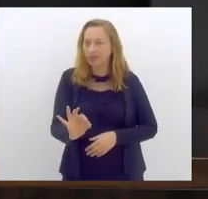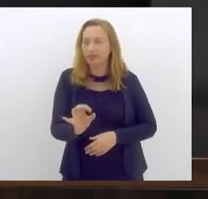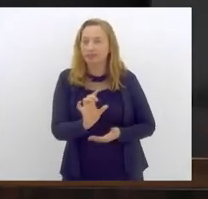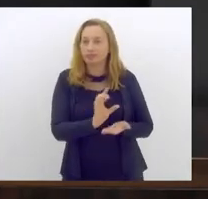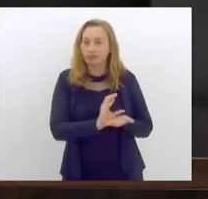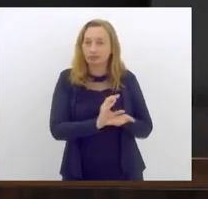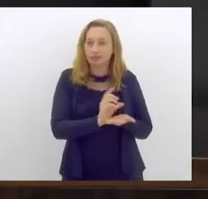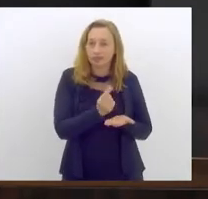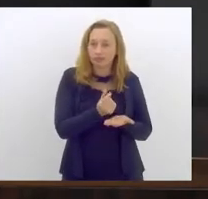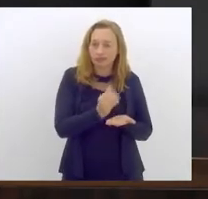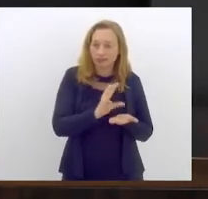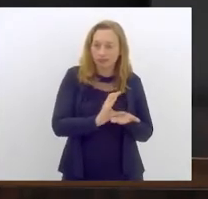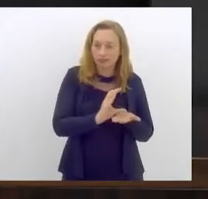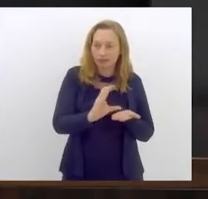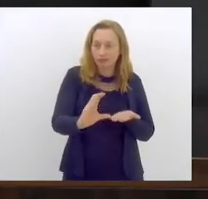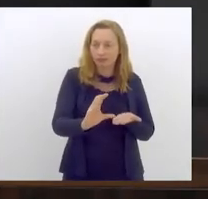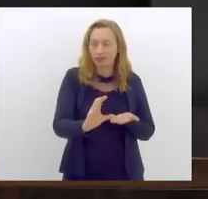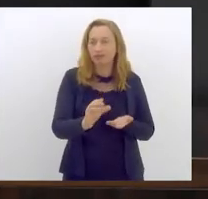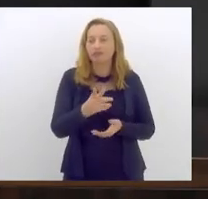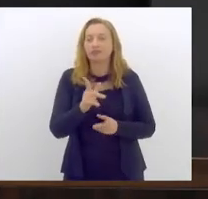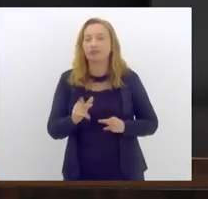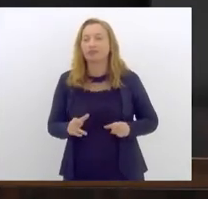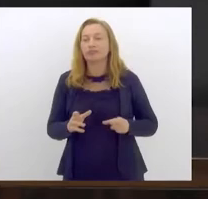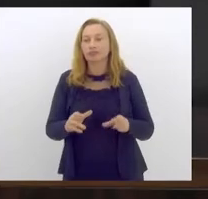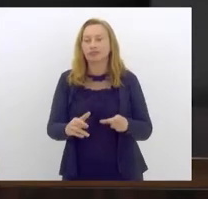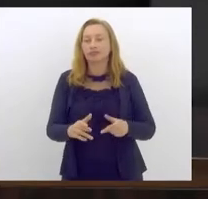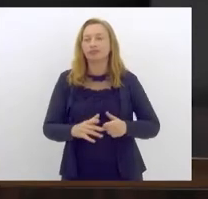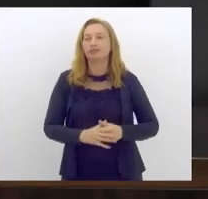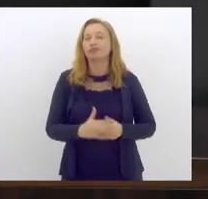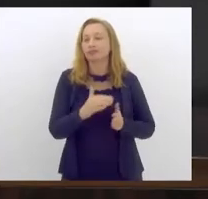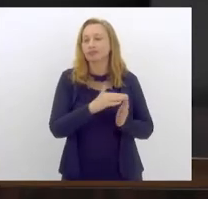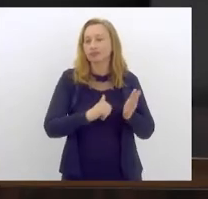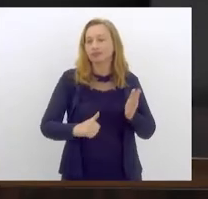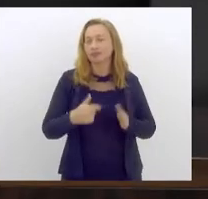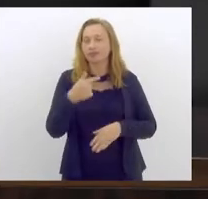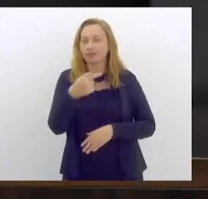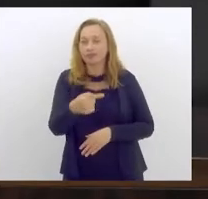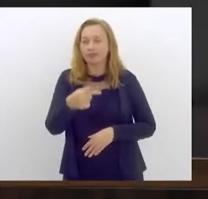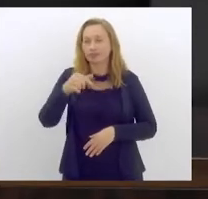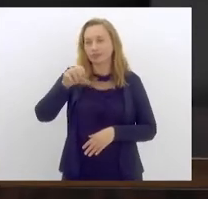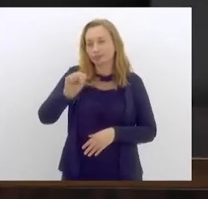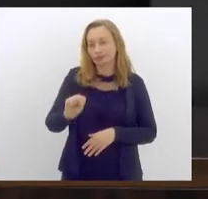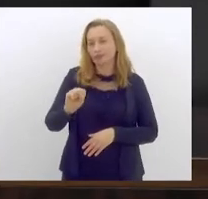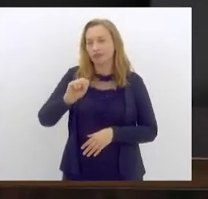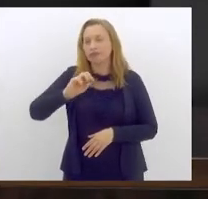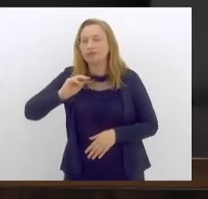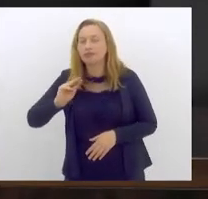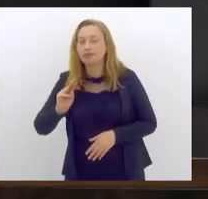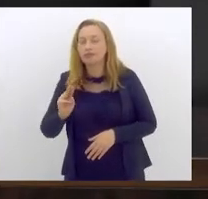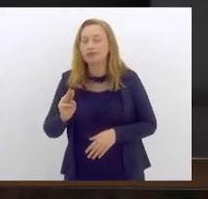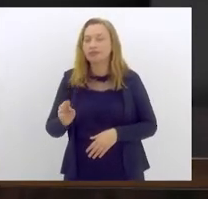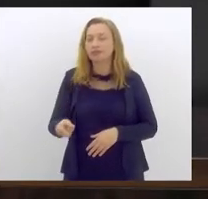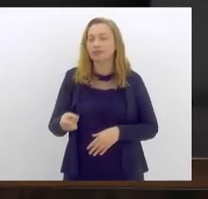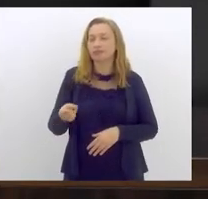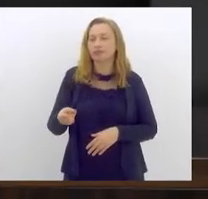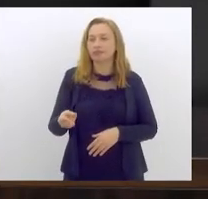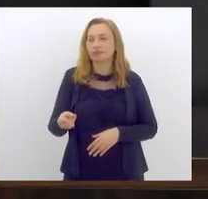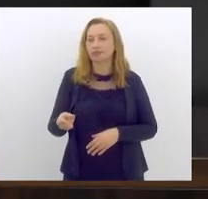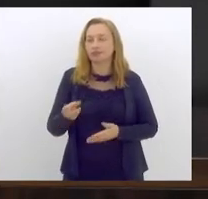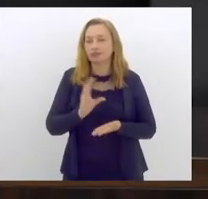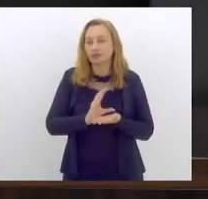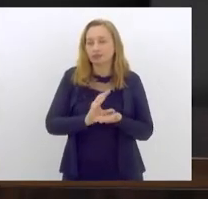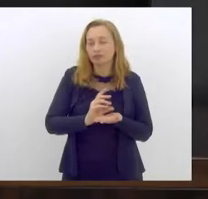destinada ao câncer significou a retirada de 78 milhões de